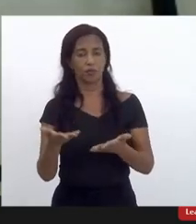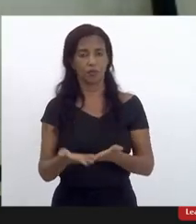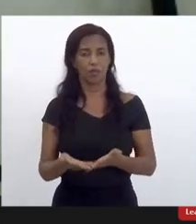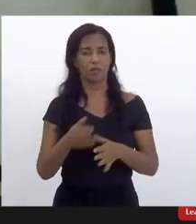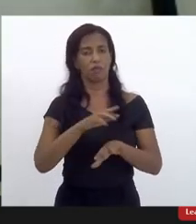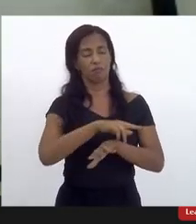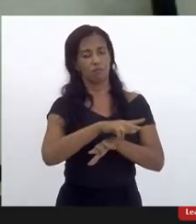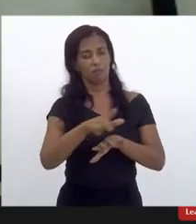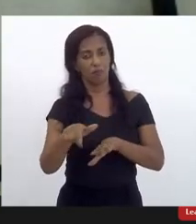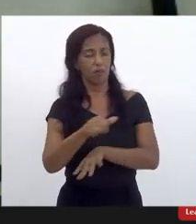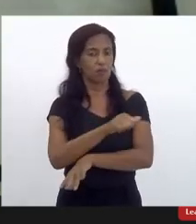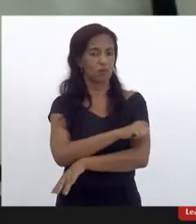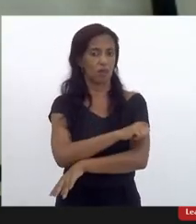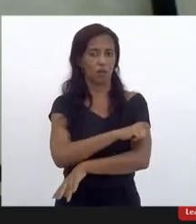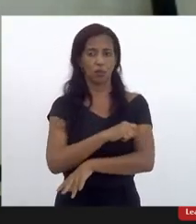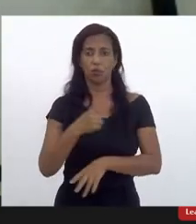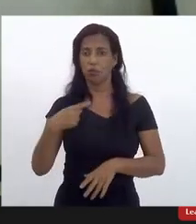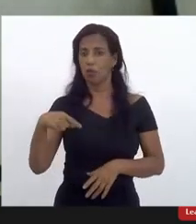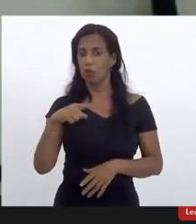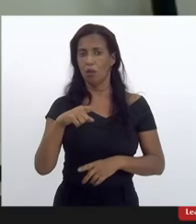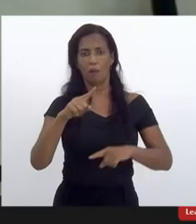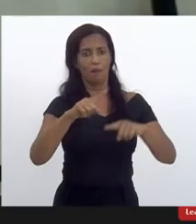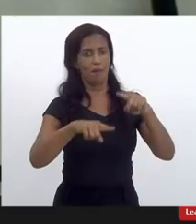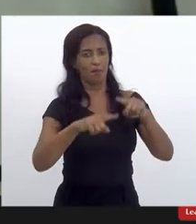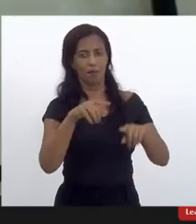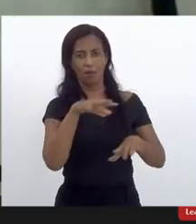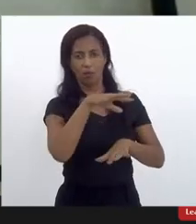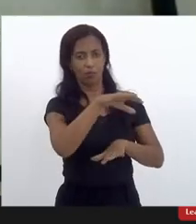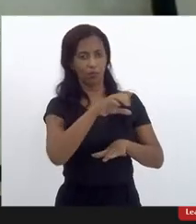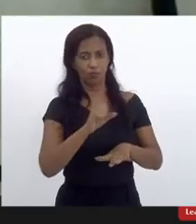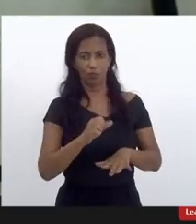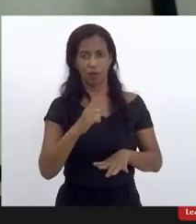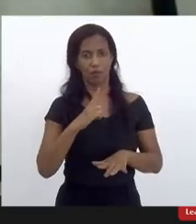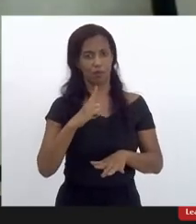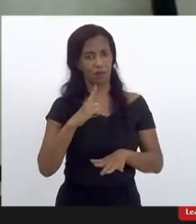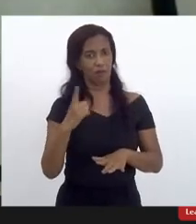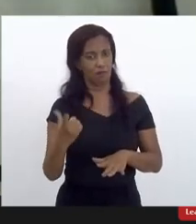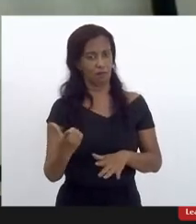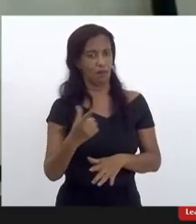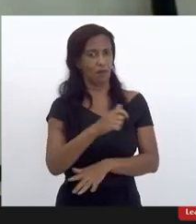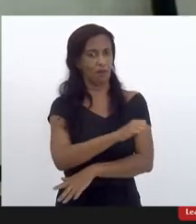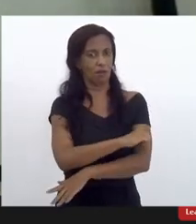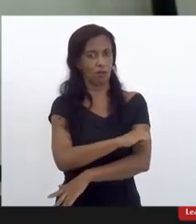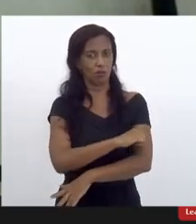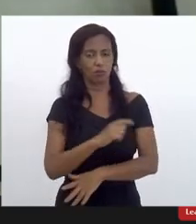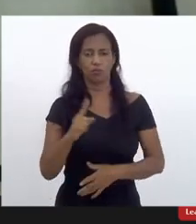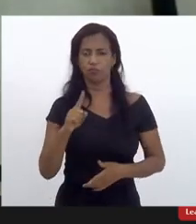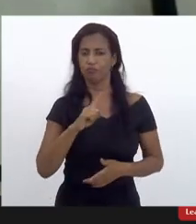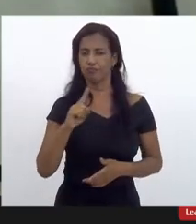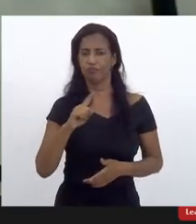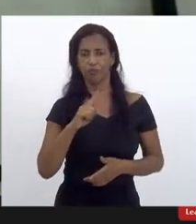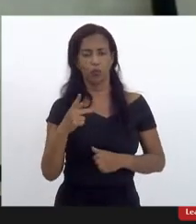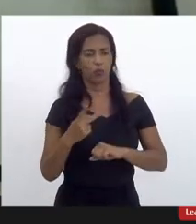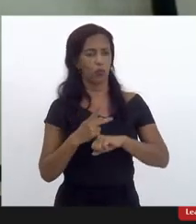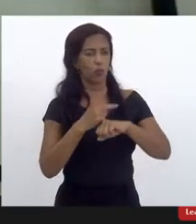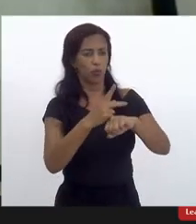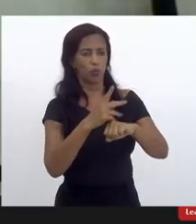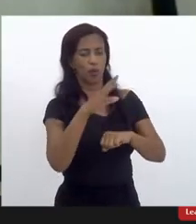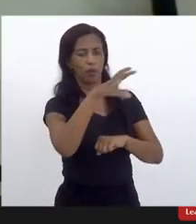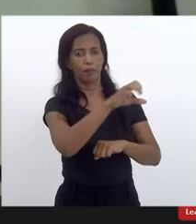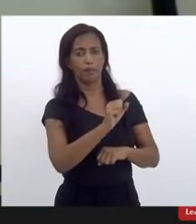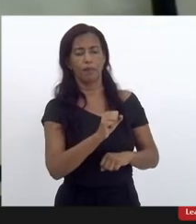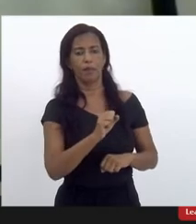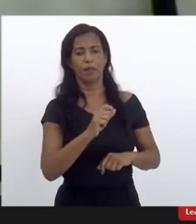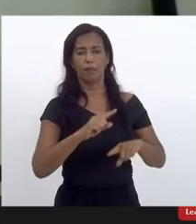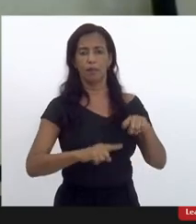vários alunos não buscaram esse material. A gente tem casos de alunos que não foram pegar o